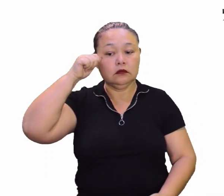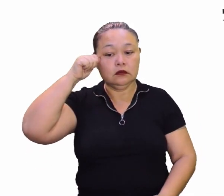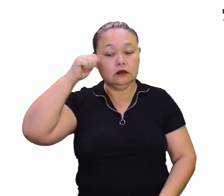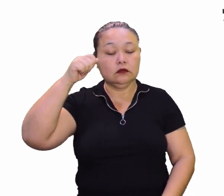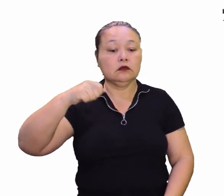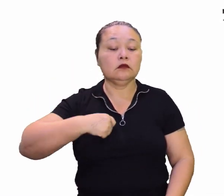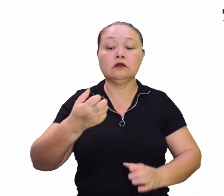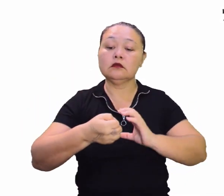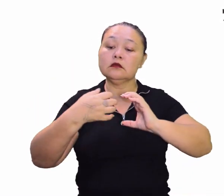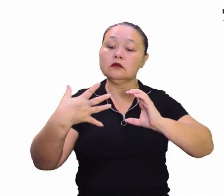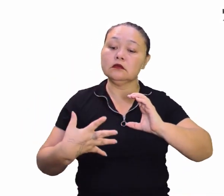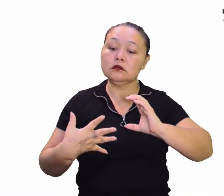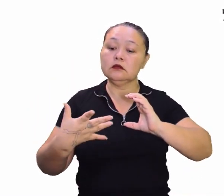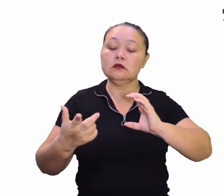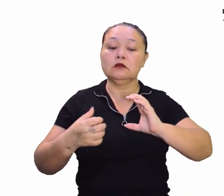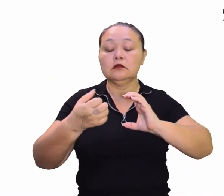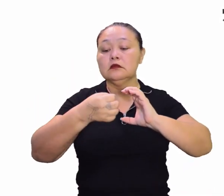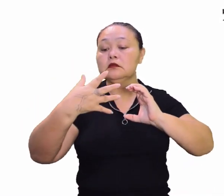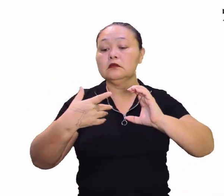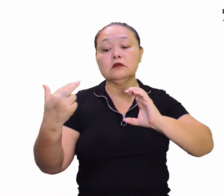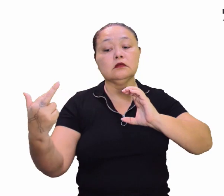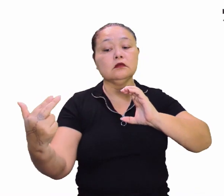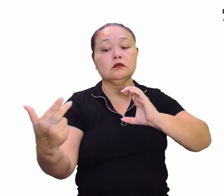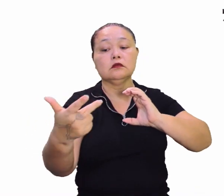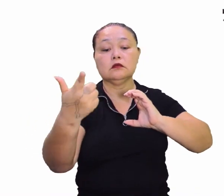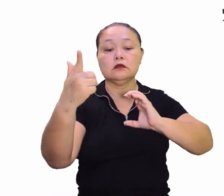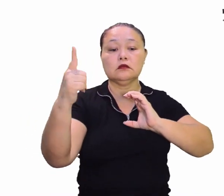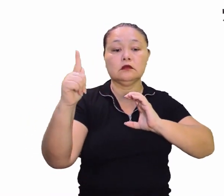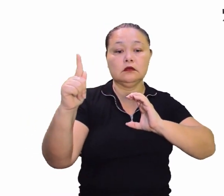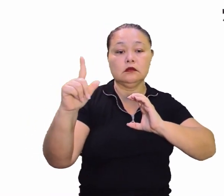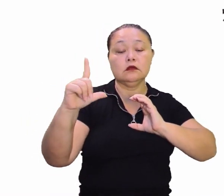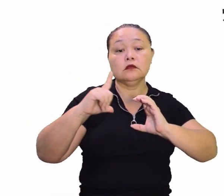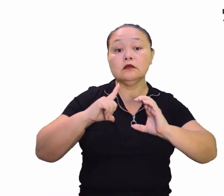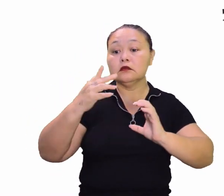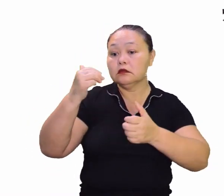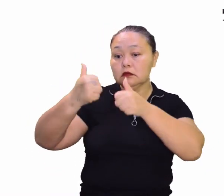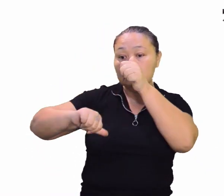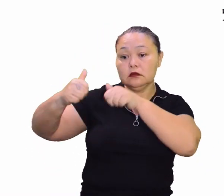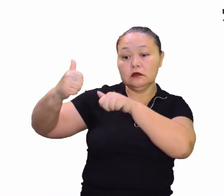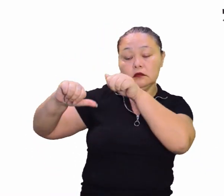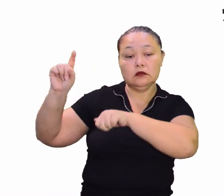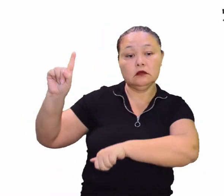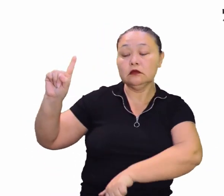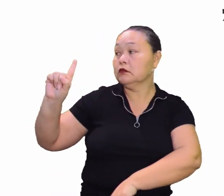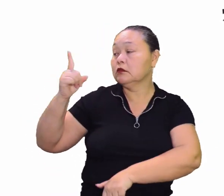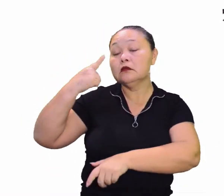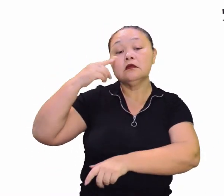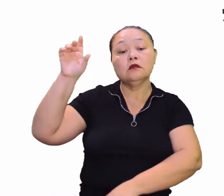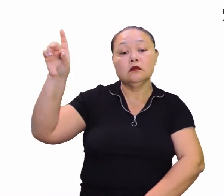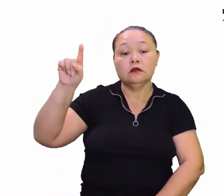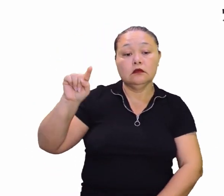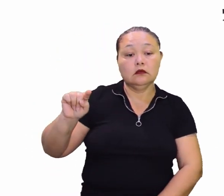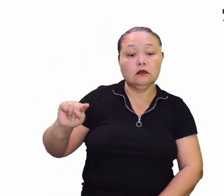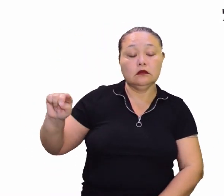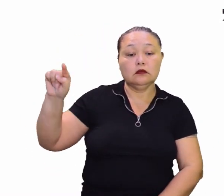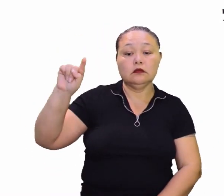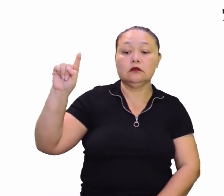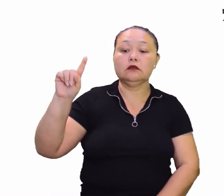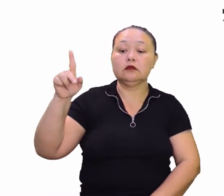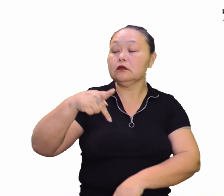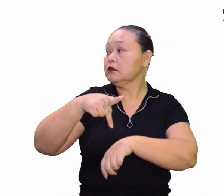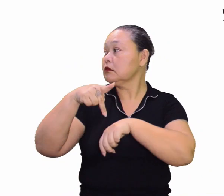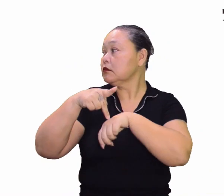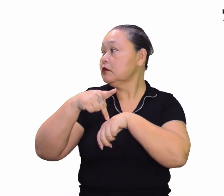acabam sendo comuns, essas características geográficas. Se você analisar, galera, olha os territórios desses